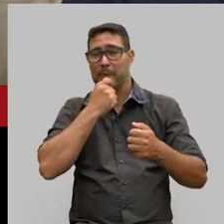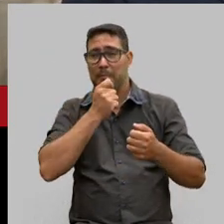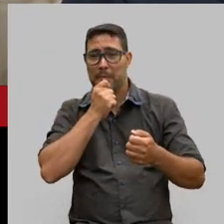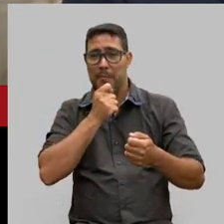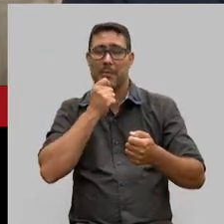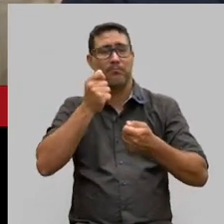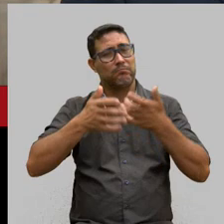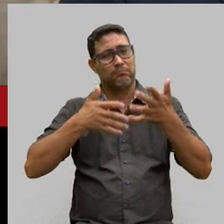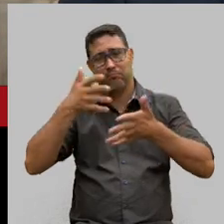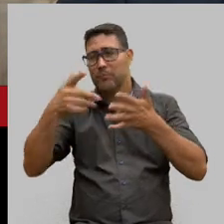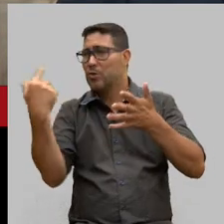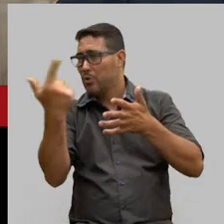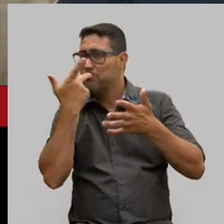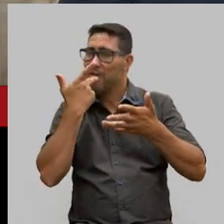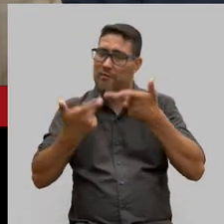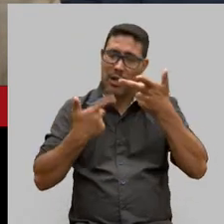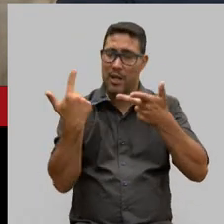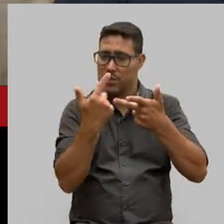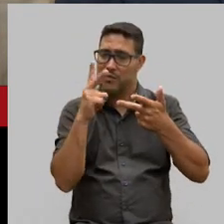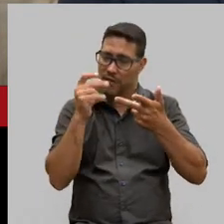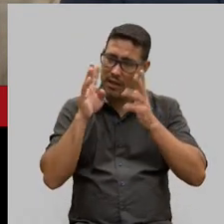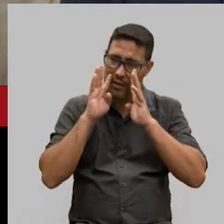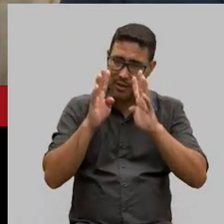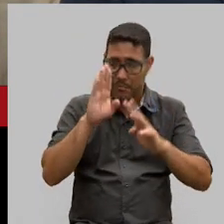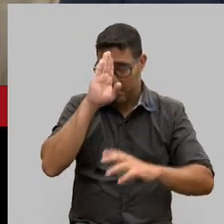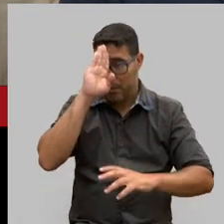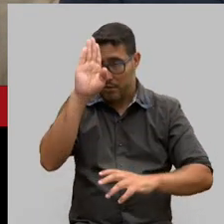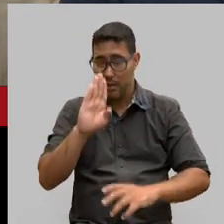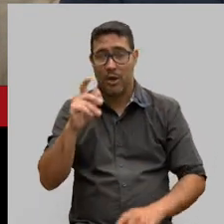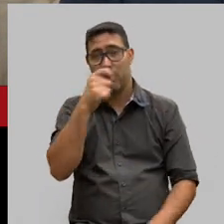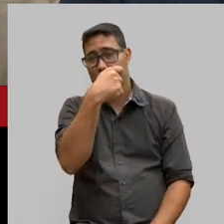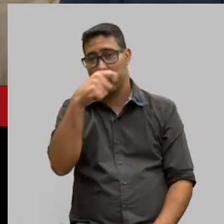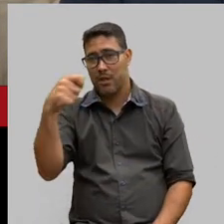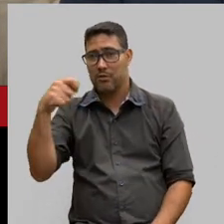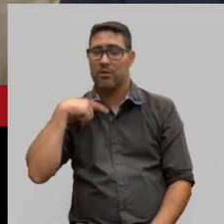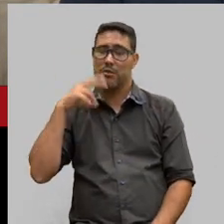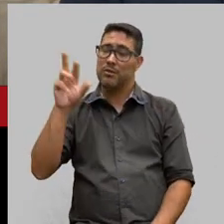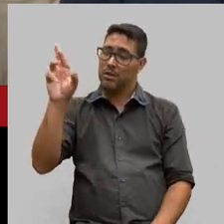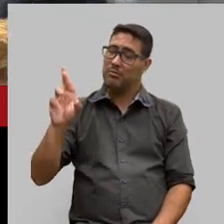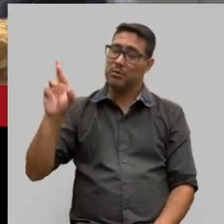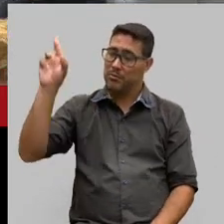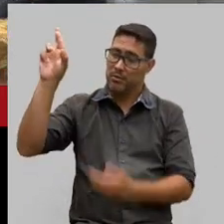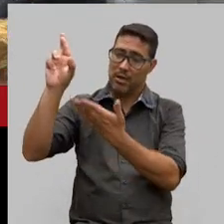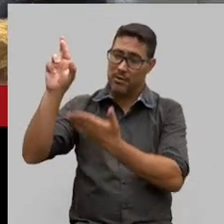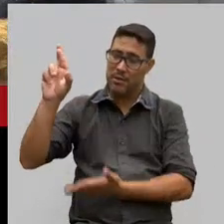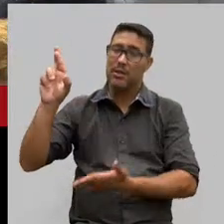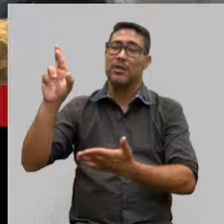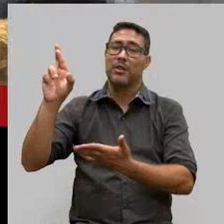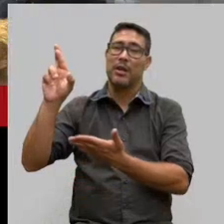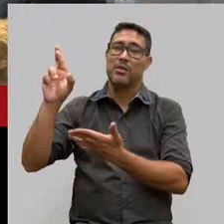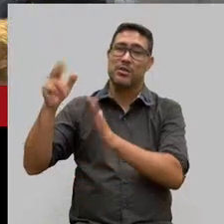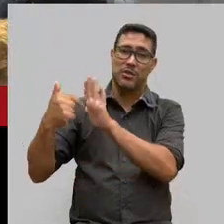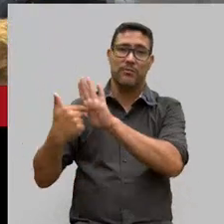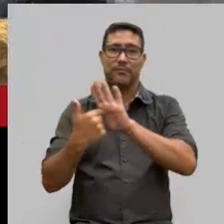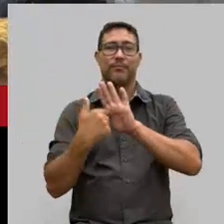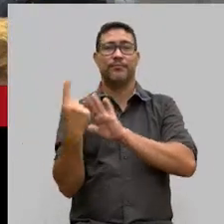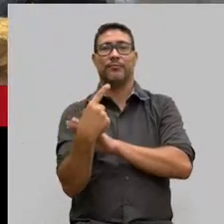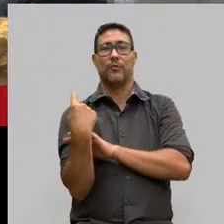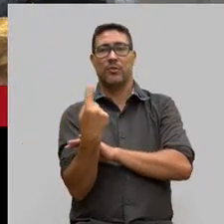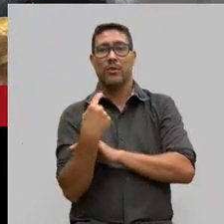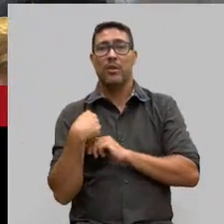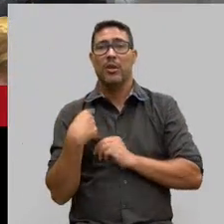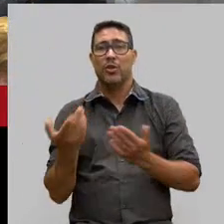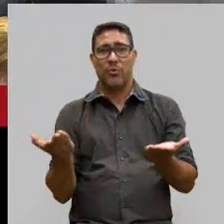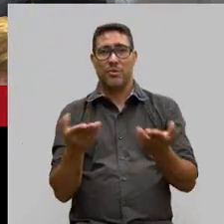nós vamos ouvir mas também especial aos associações porque né tem um papel de representatividade Então a gente vai garantir também é porque a mesa é